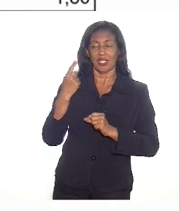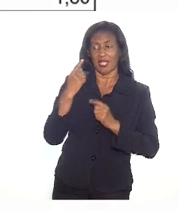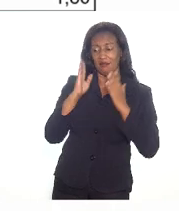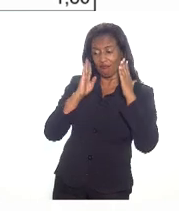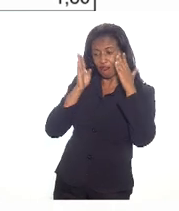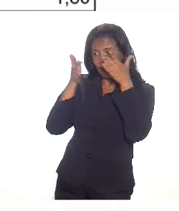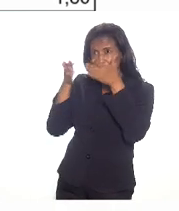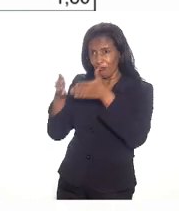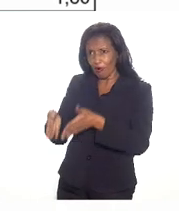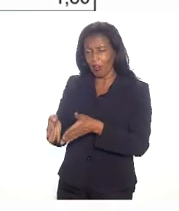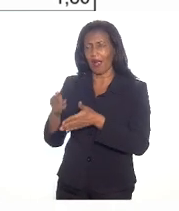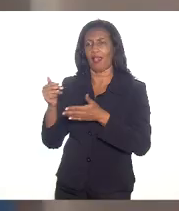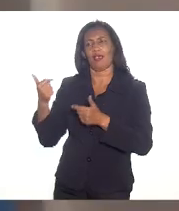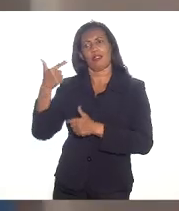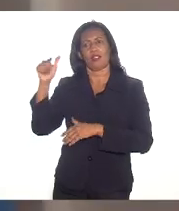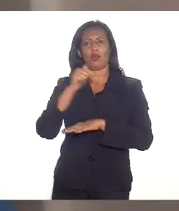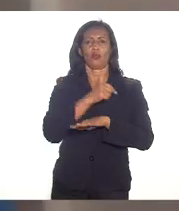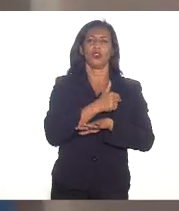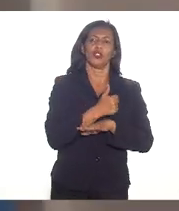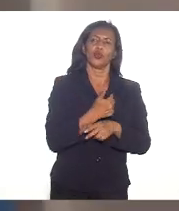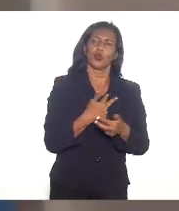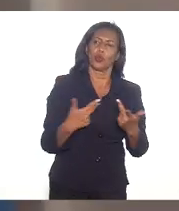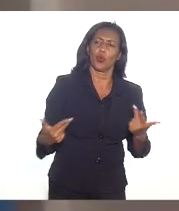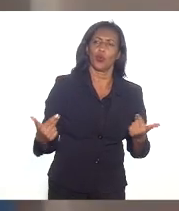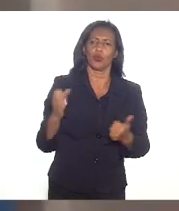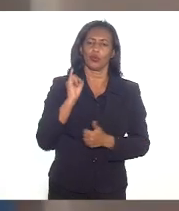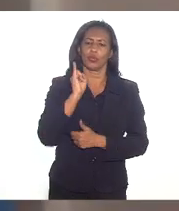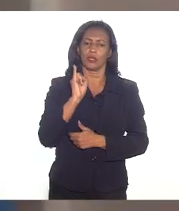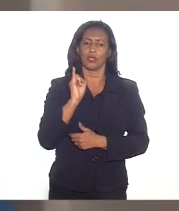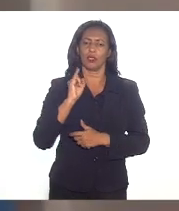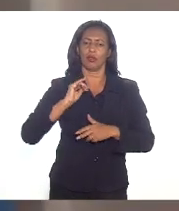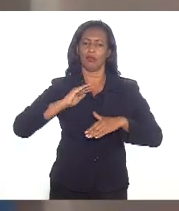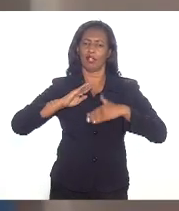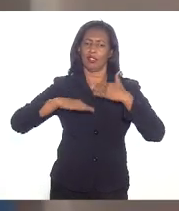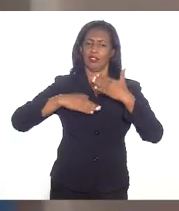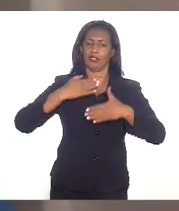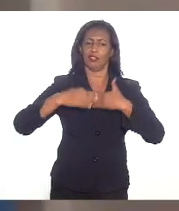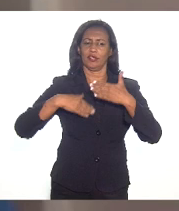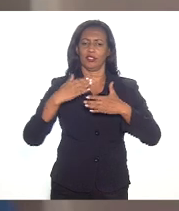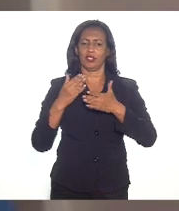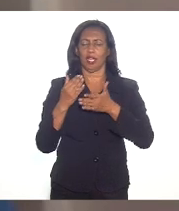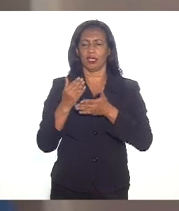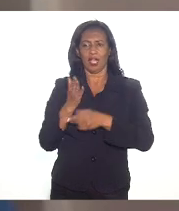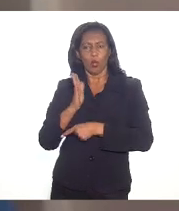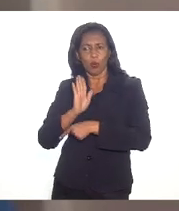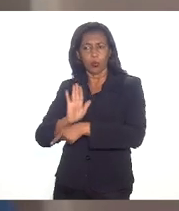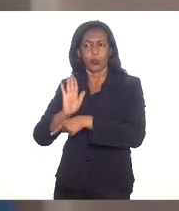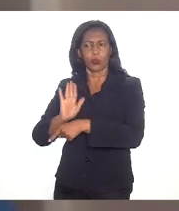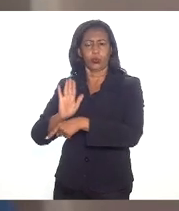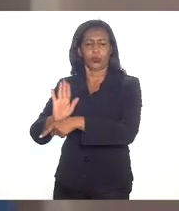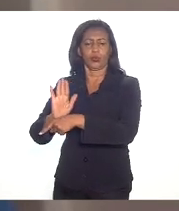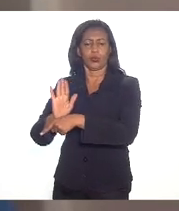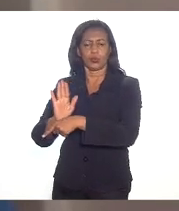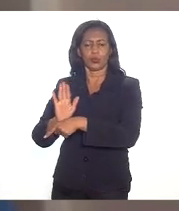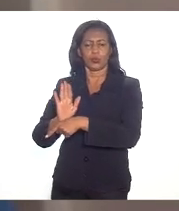tem que mirar em outras coisas, porque senão ele vai estar contribuindo